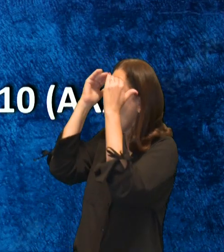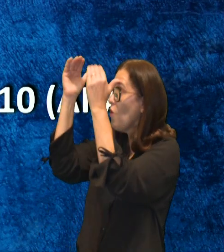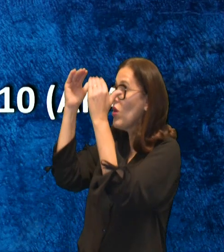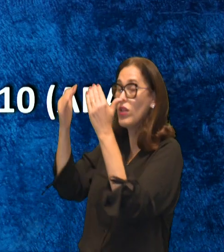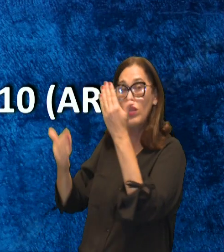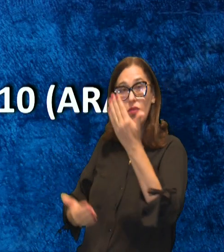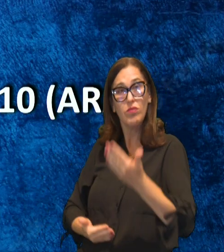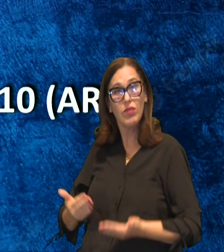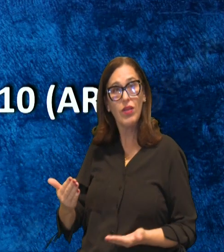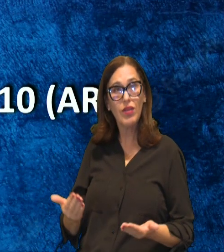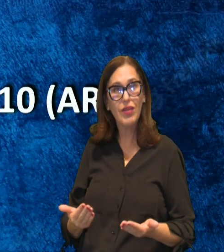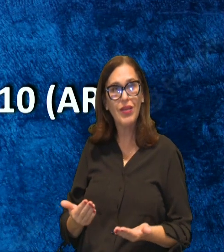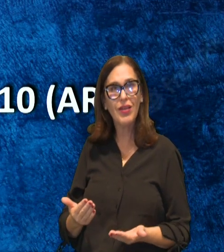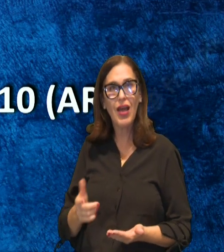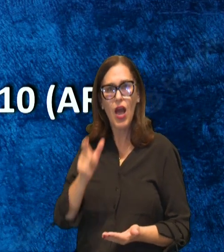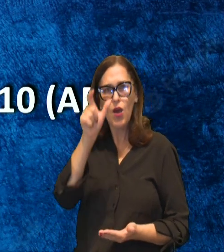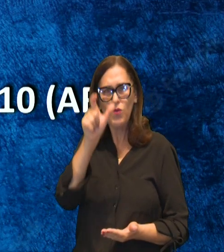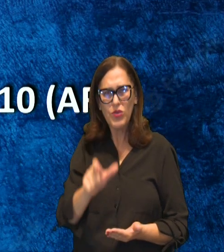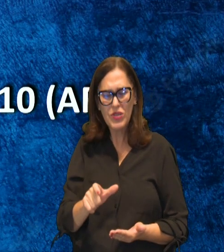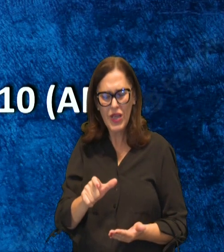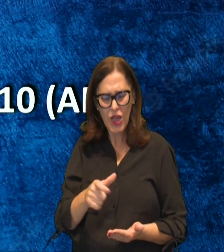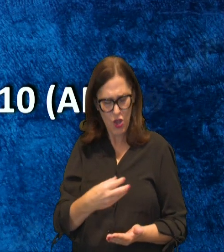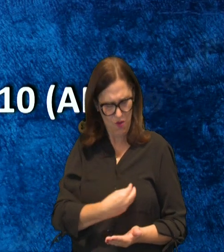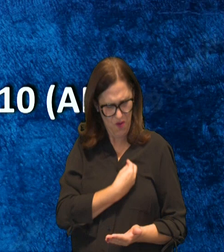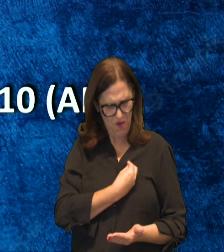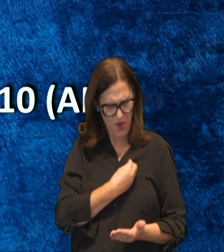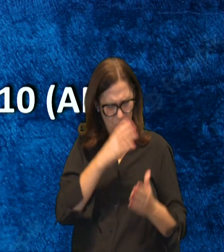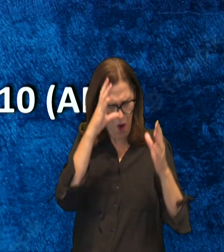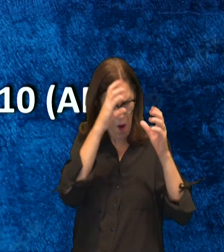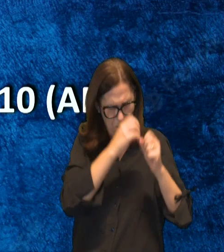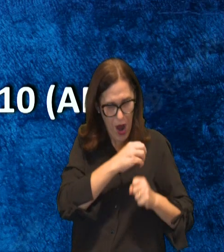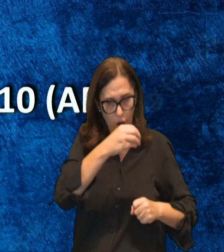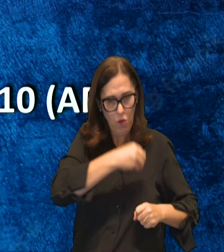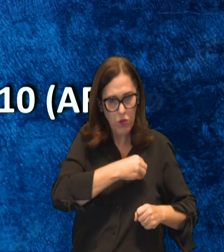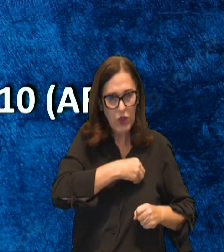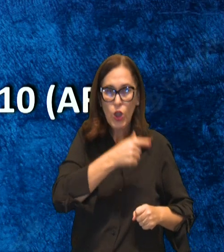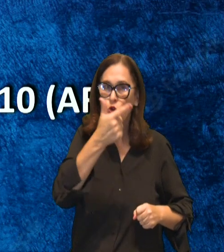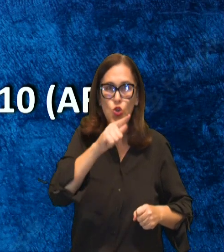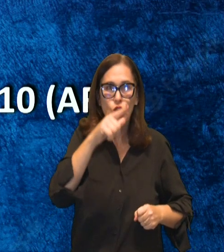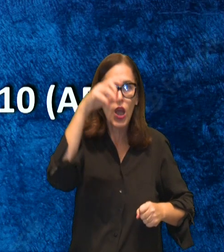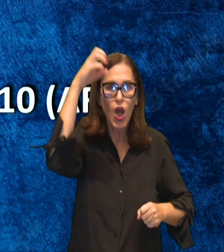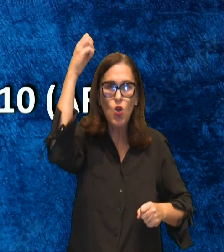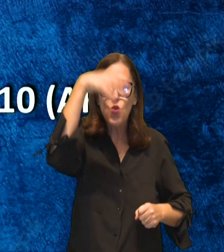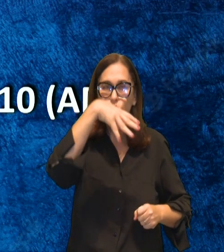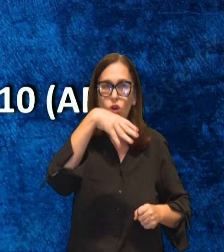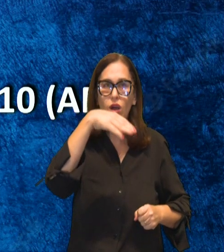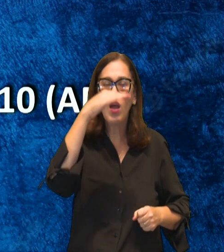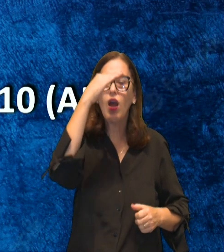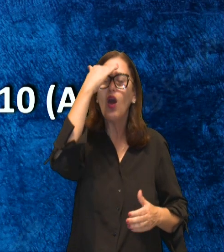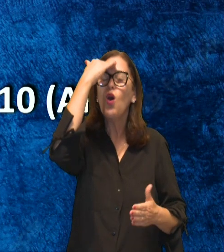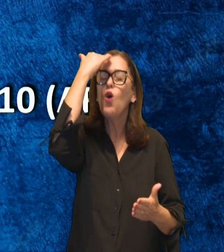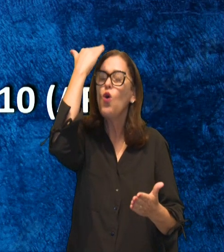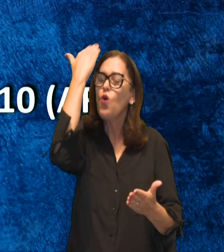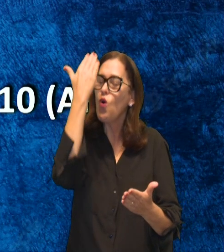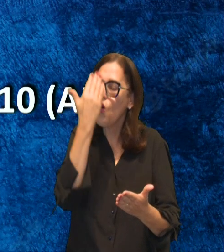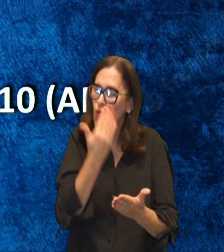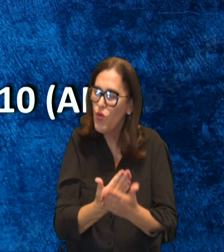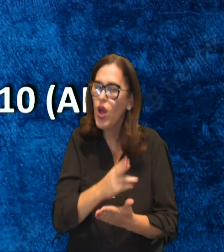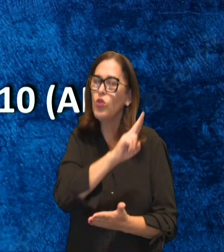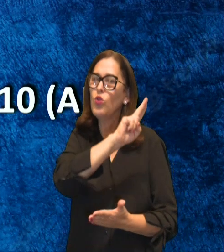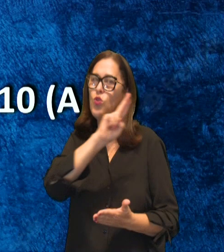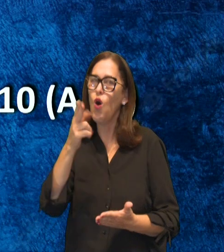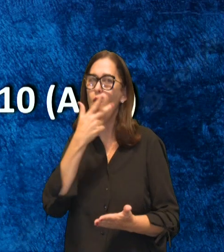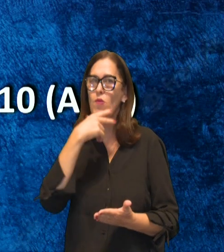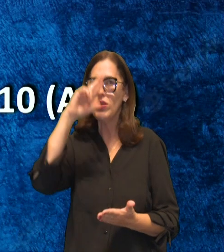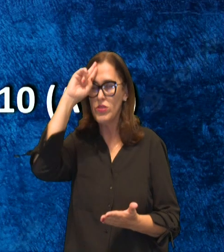servo? Aquele que andou em trevas, sem nenhuma luz, confie em o nome do Senhor